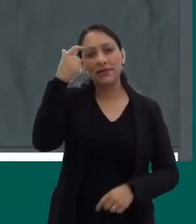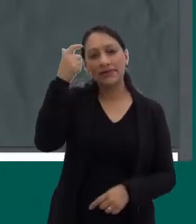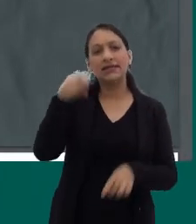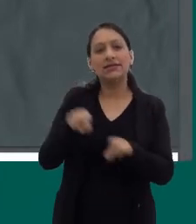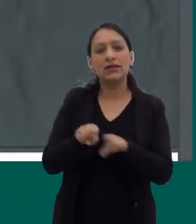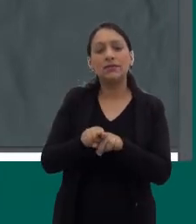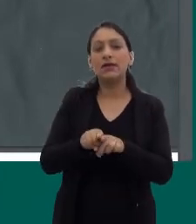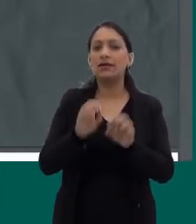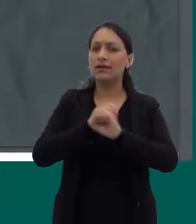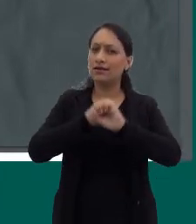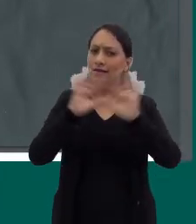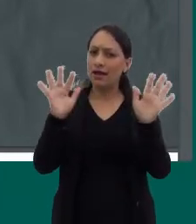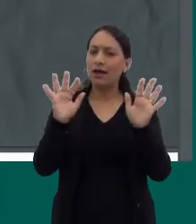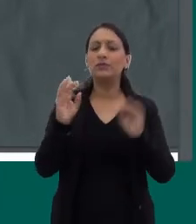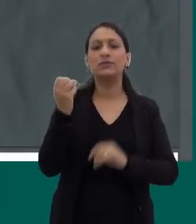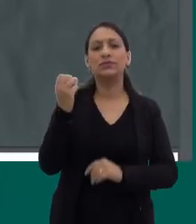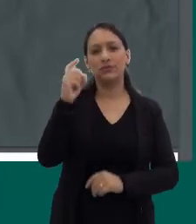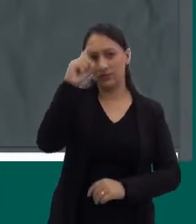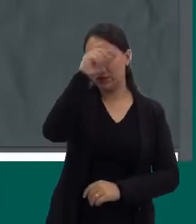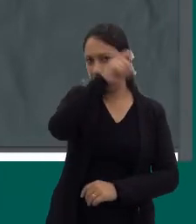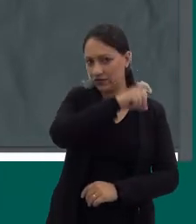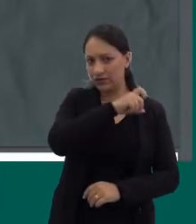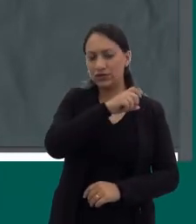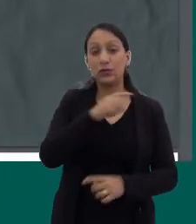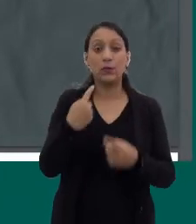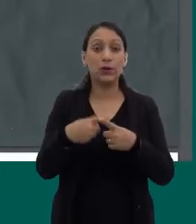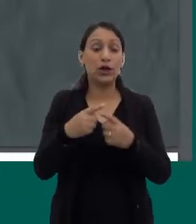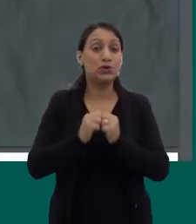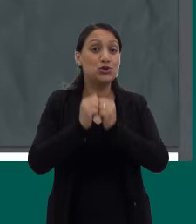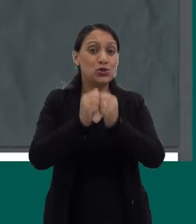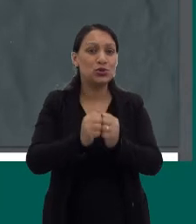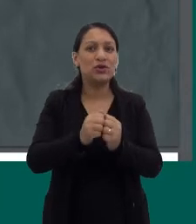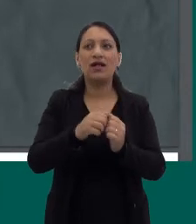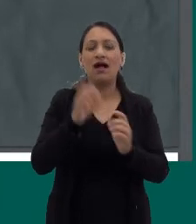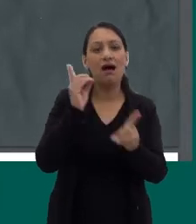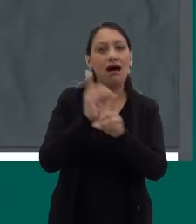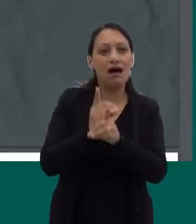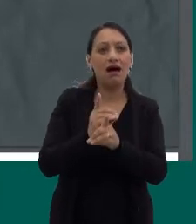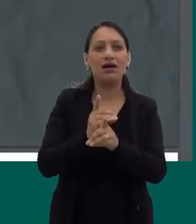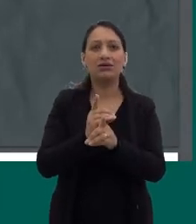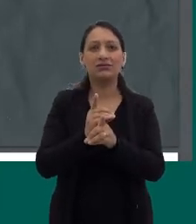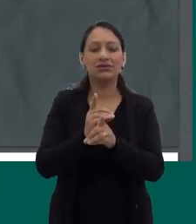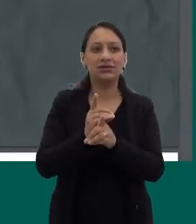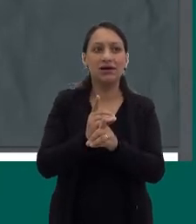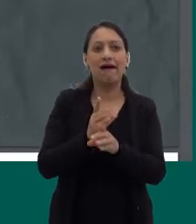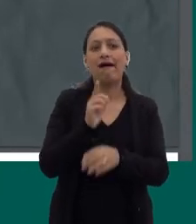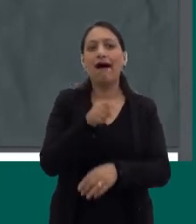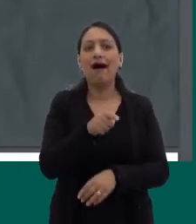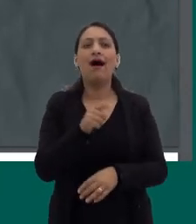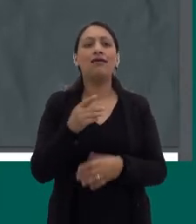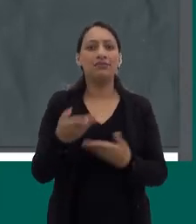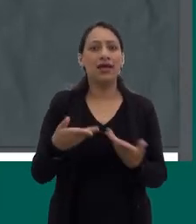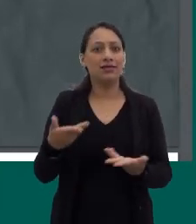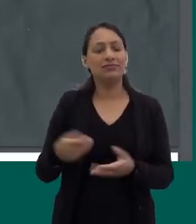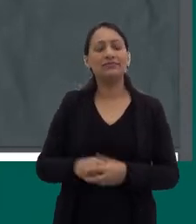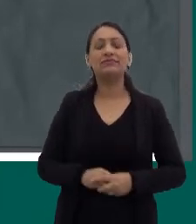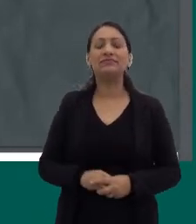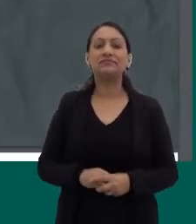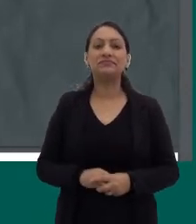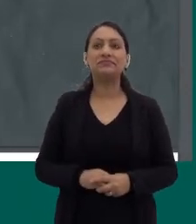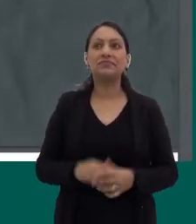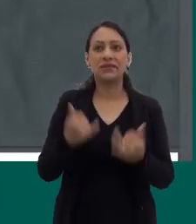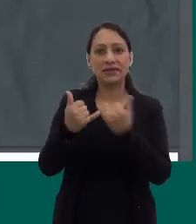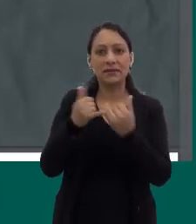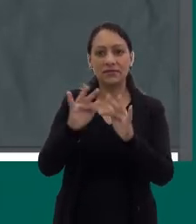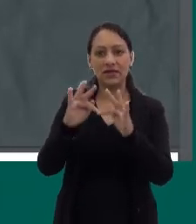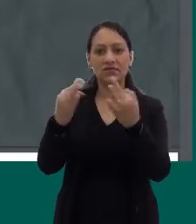claro, é difícil, mas acho que juntos ir descobrindo, né? Então, um amparando o outro, né? Naquela